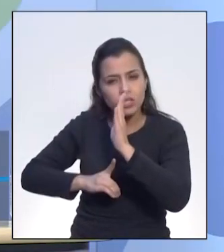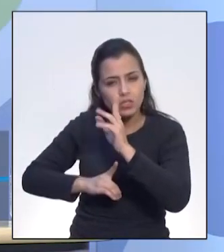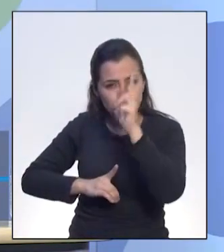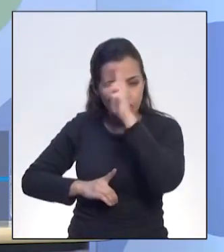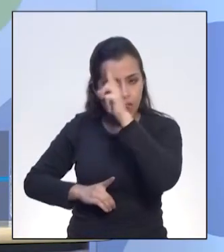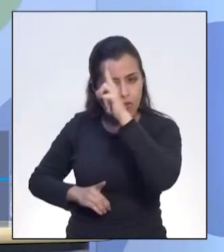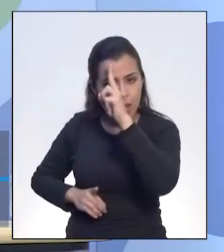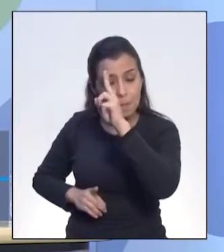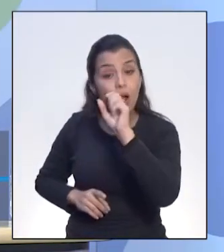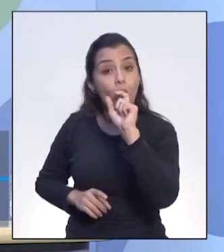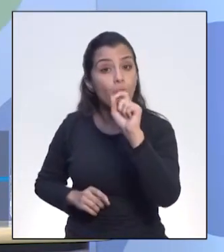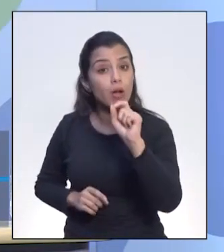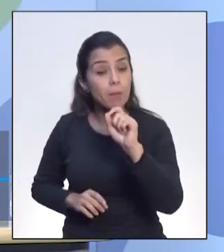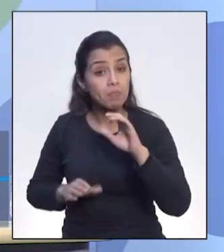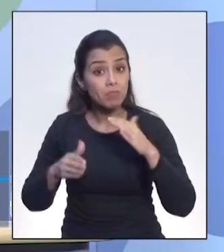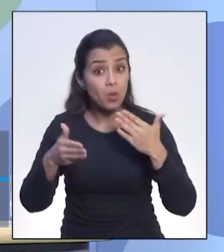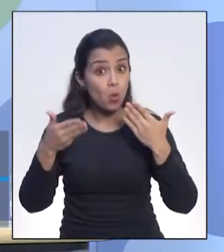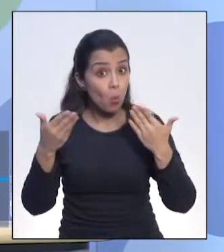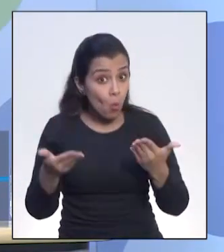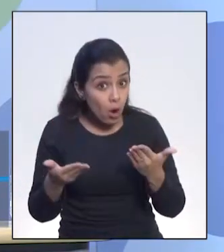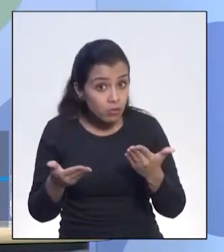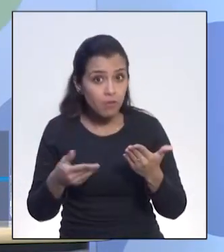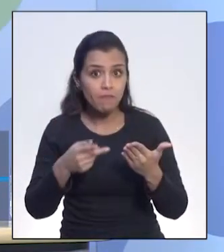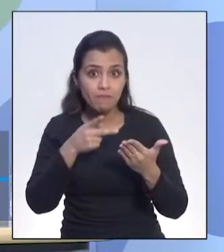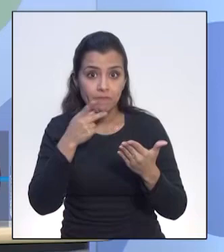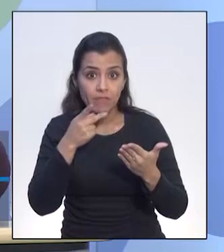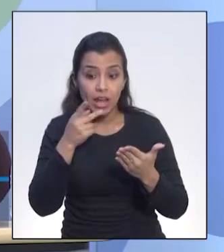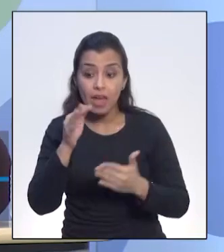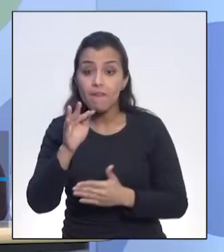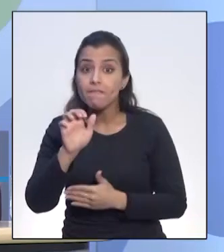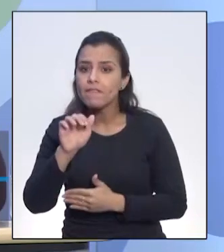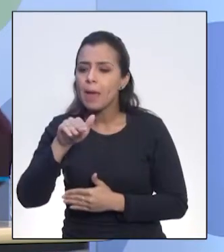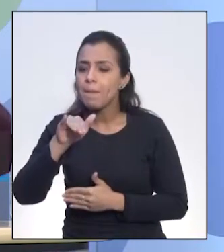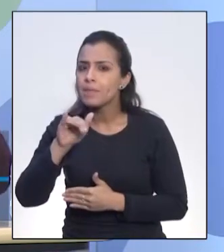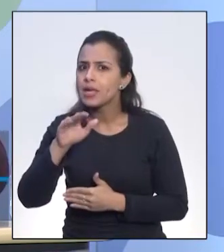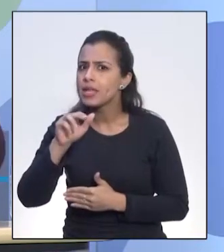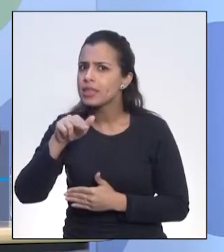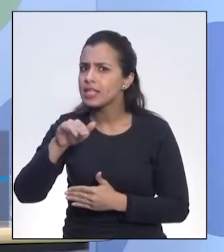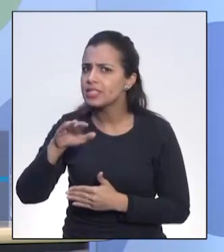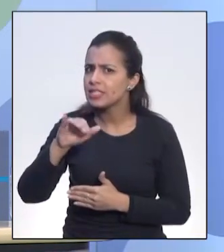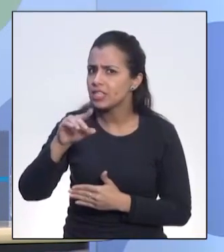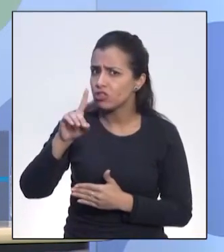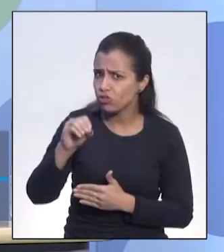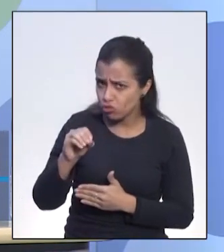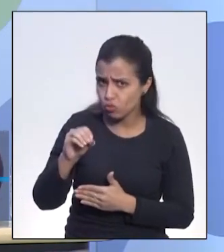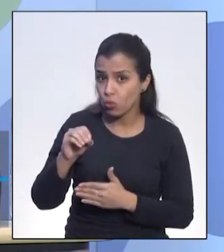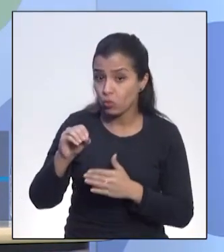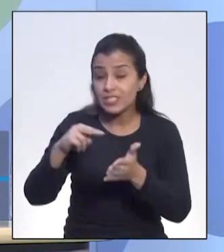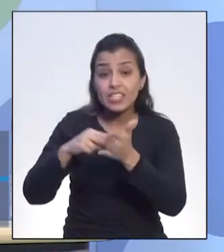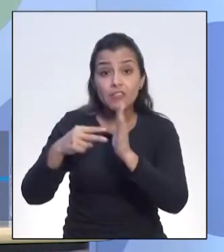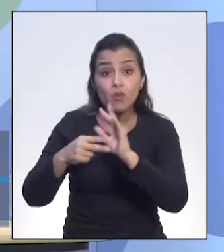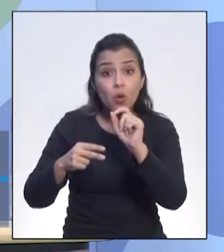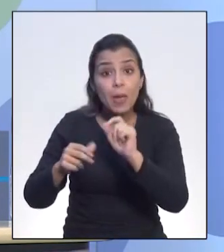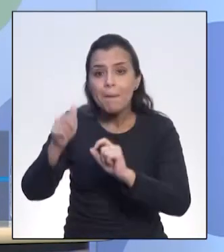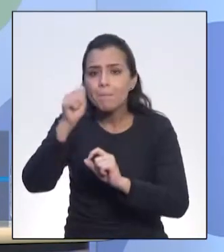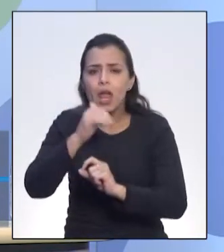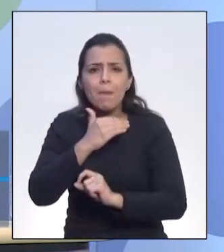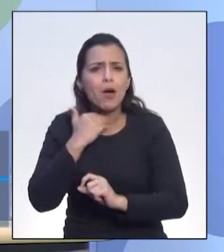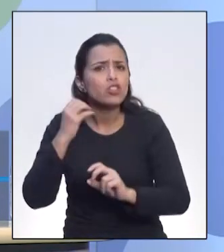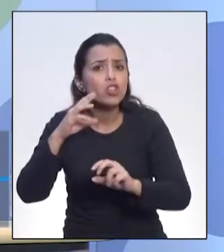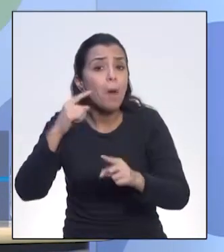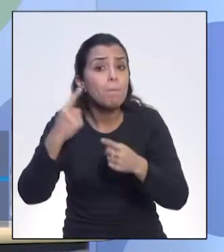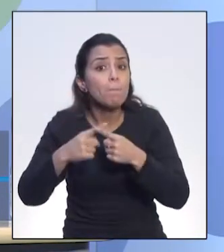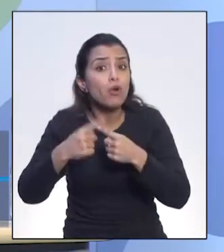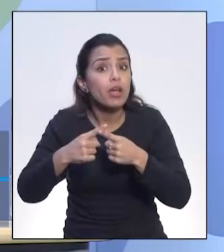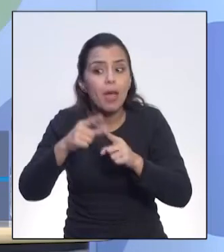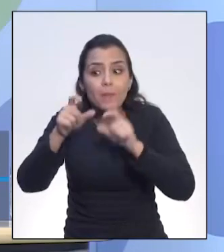gente lembrar que, quando a gente está falando sobre feminicídio, é sobre mulheres que morrem pelo fato de serem mulheres, por um companheiro